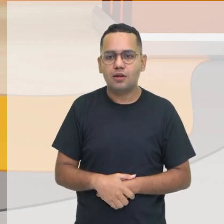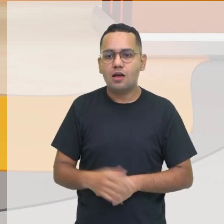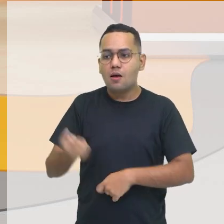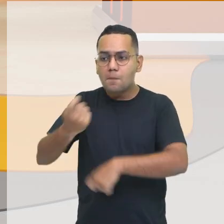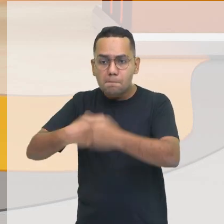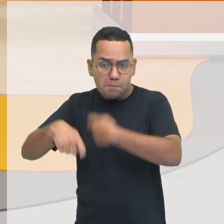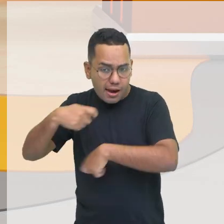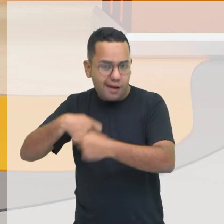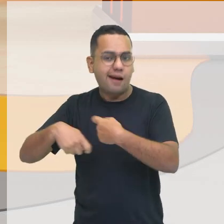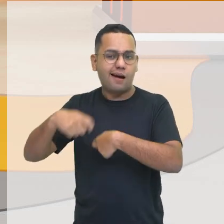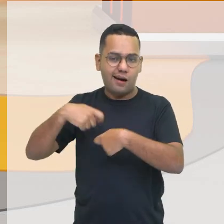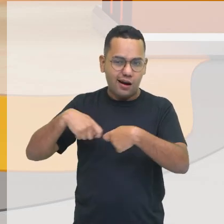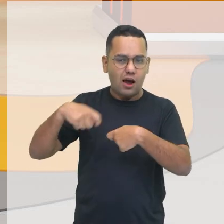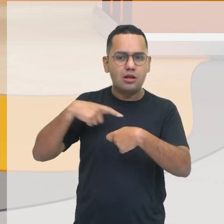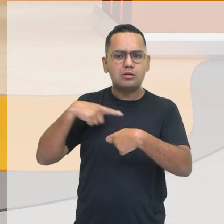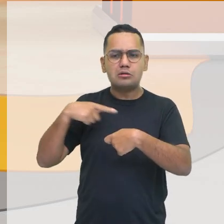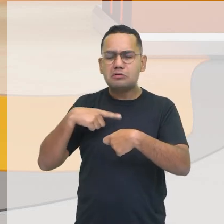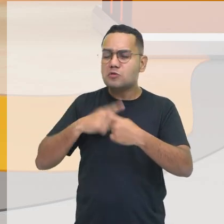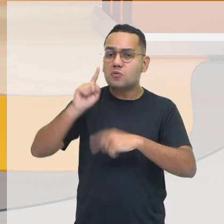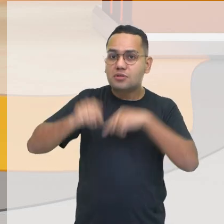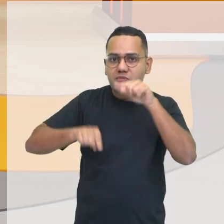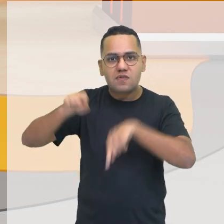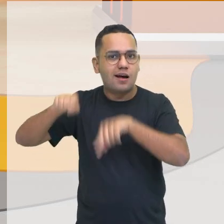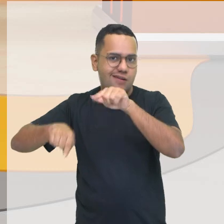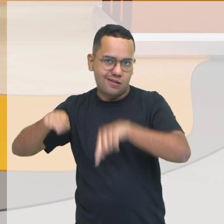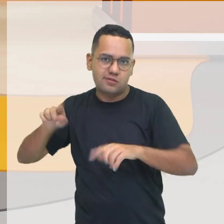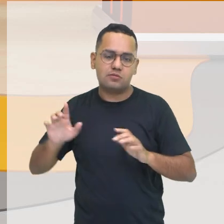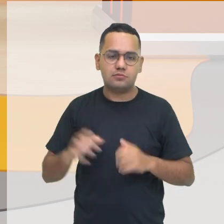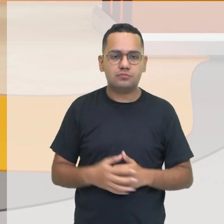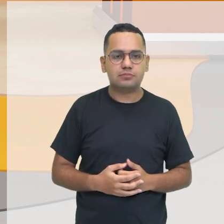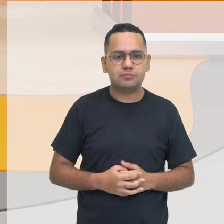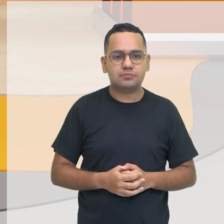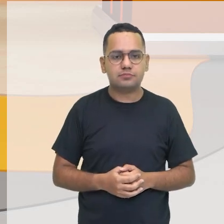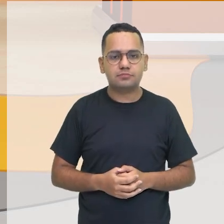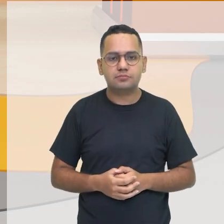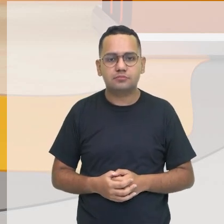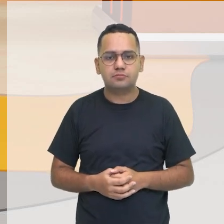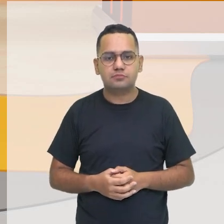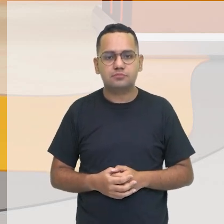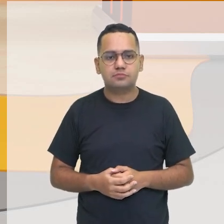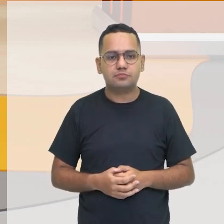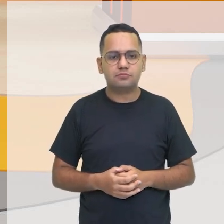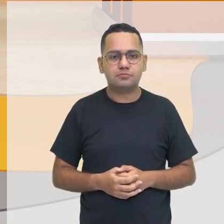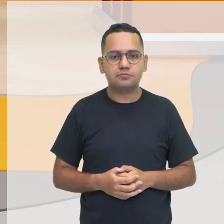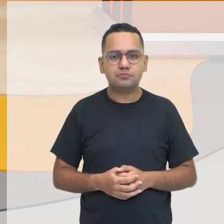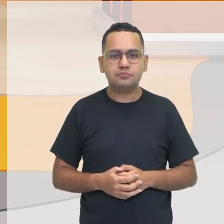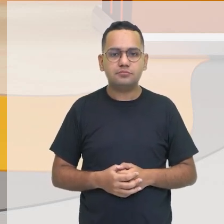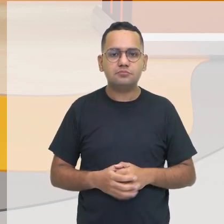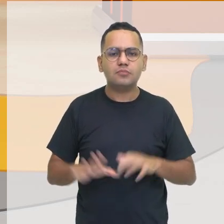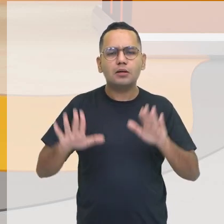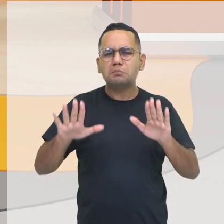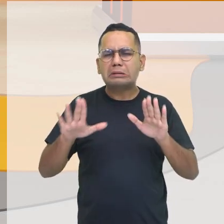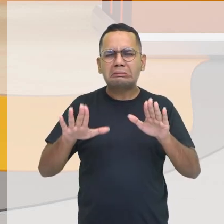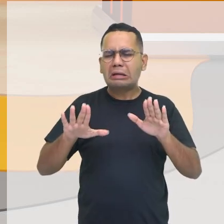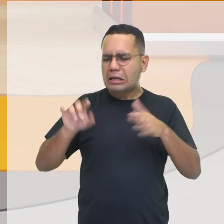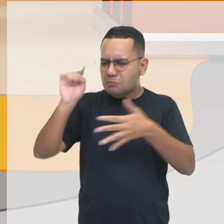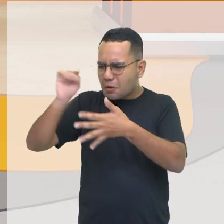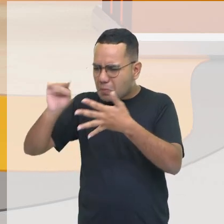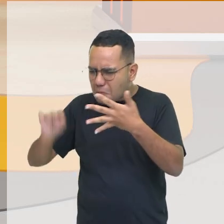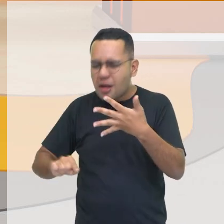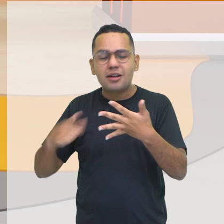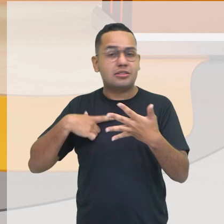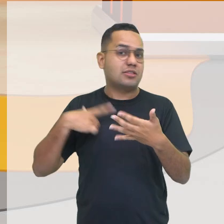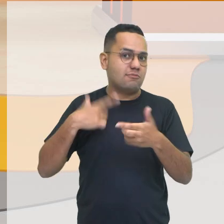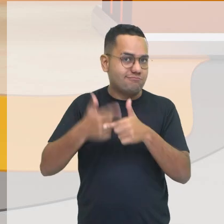característica da crise do encilhamento. Então, essas características vai fazer com que o território ele entre